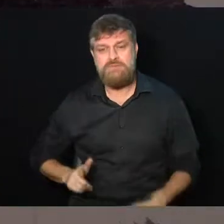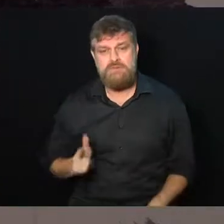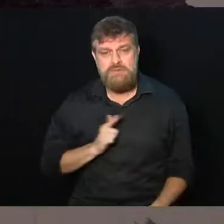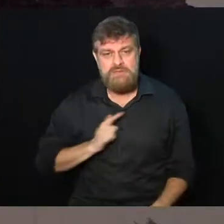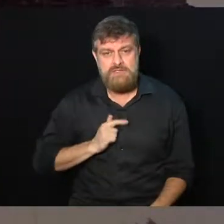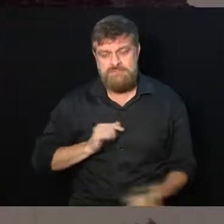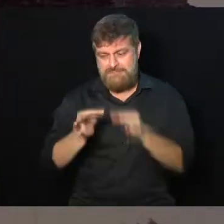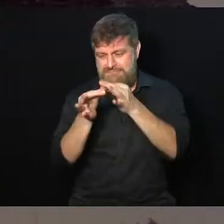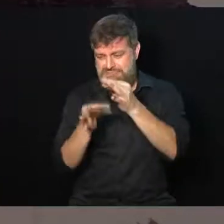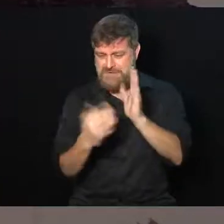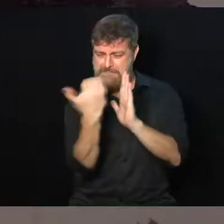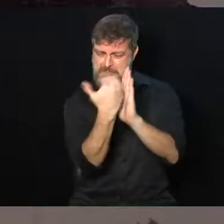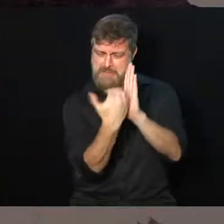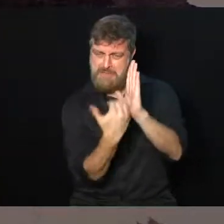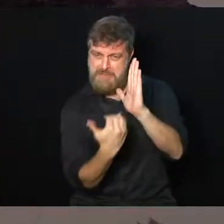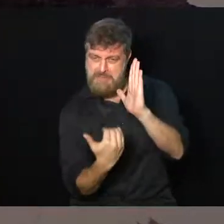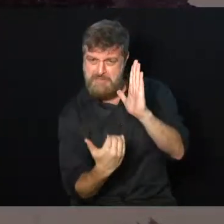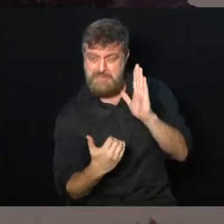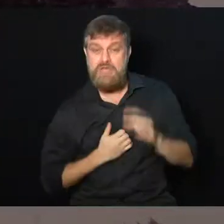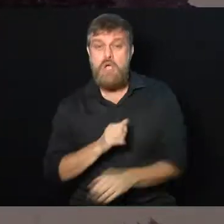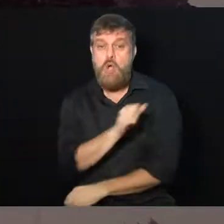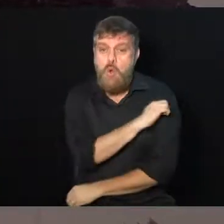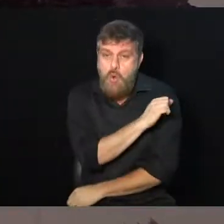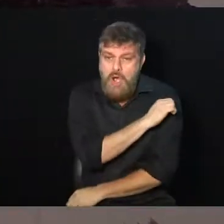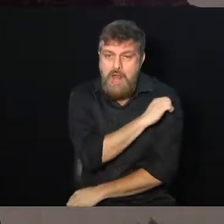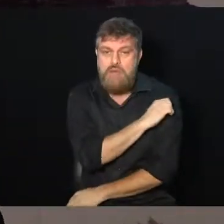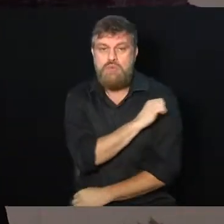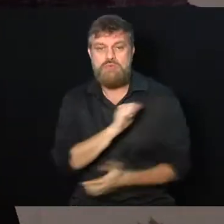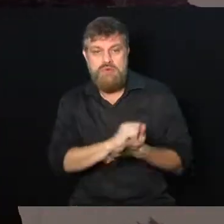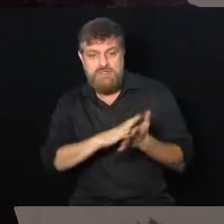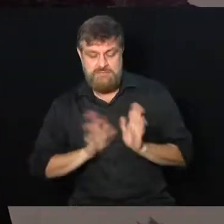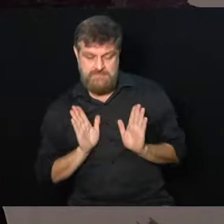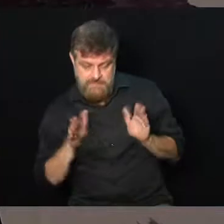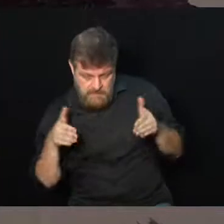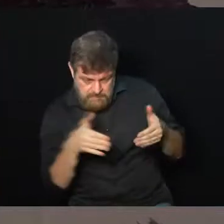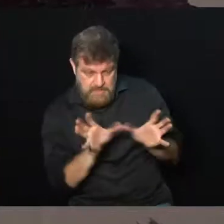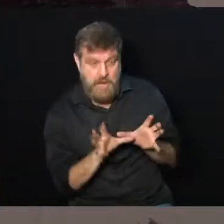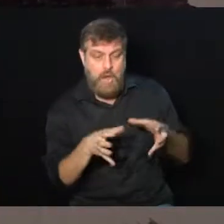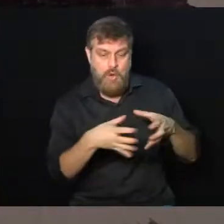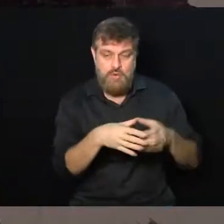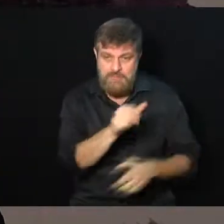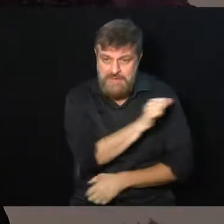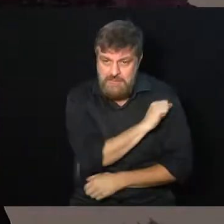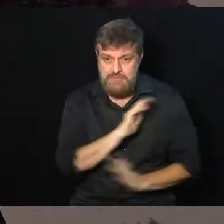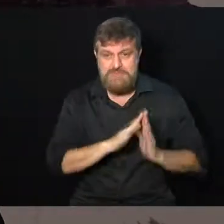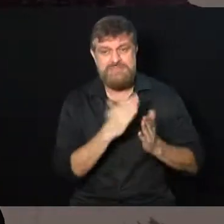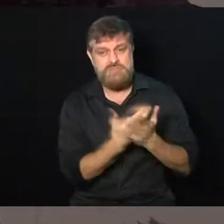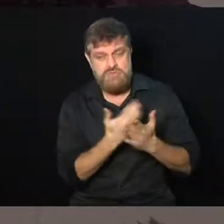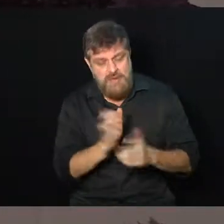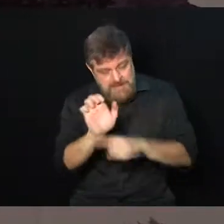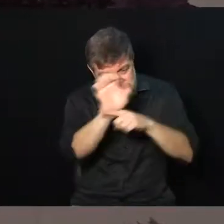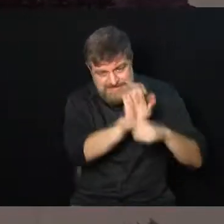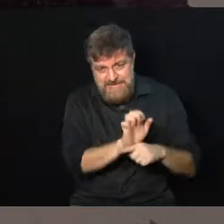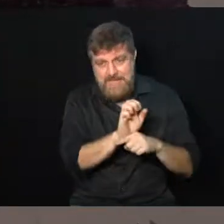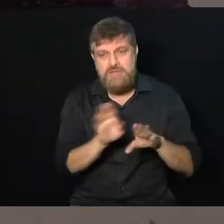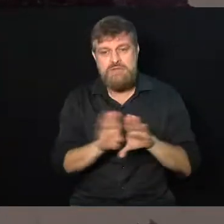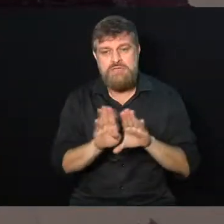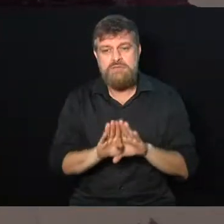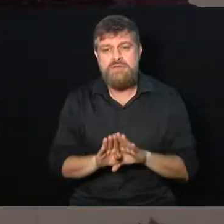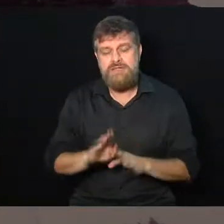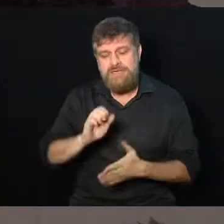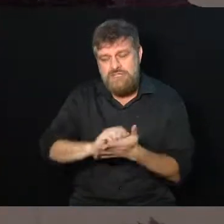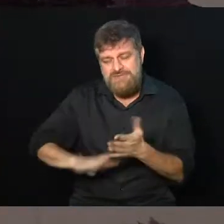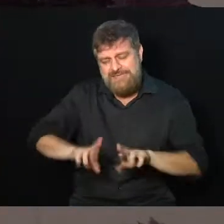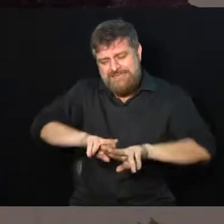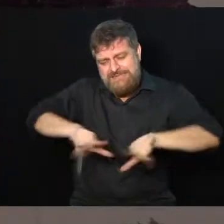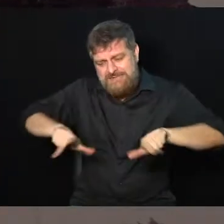programação extensa que vai desde o envolvimento do aluno, então tem uma atividade que é voltada só para os alunos das escolas estaduais, tem outras